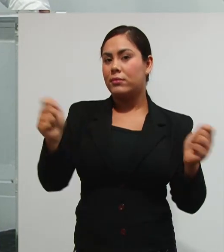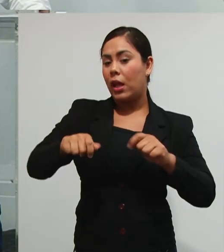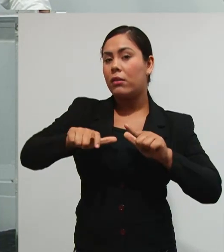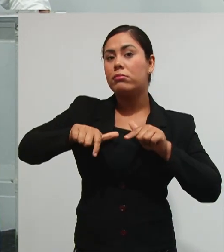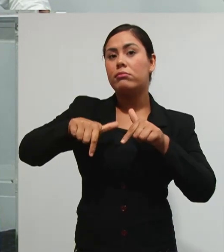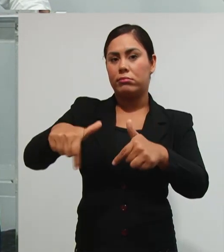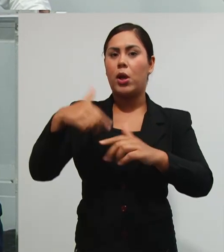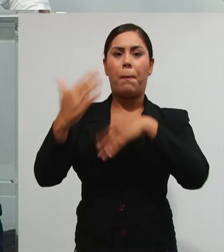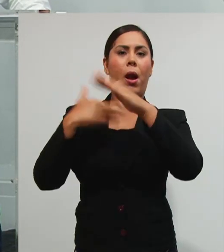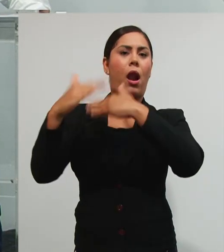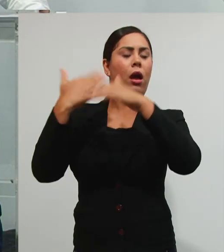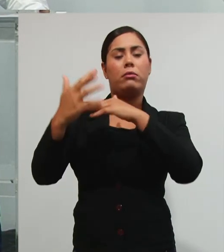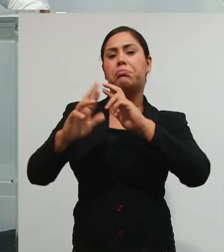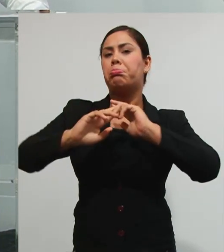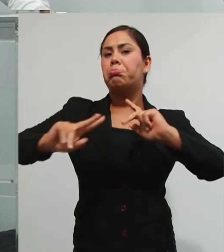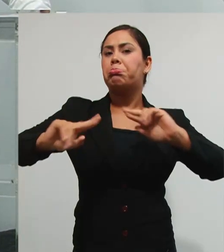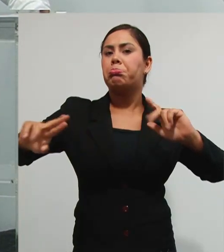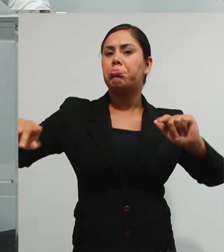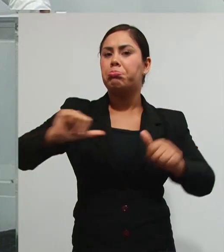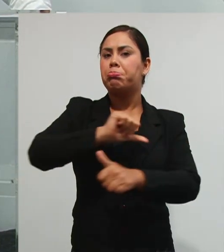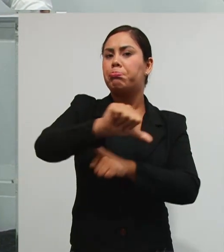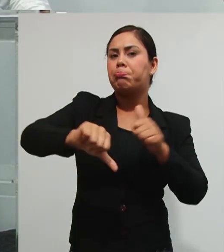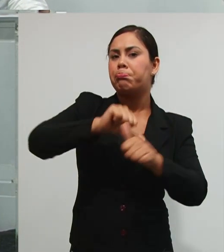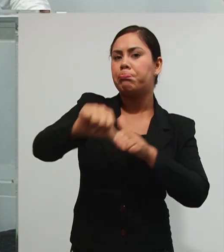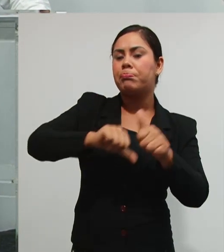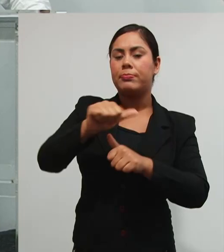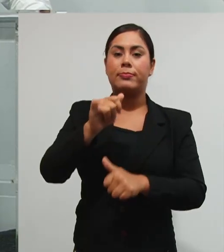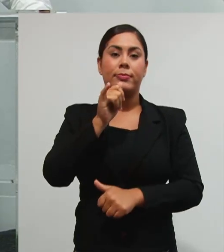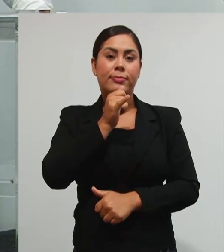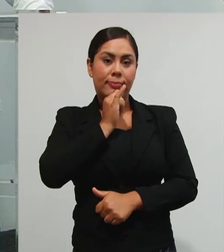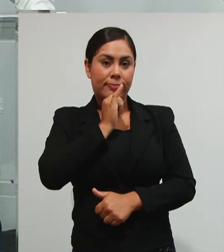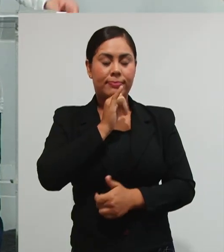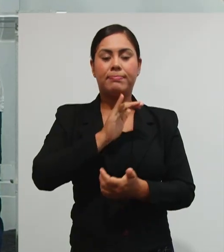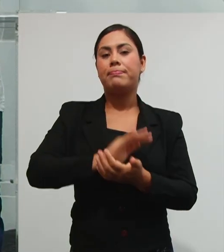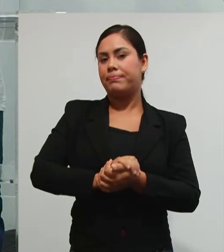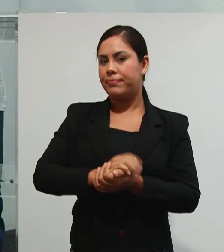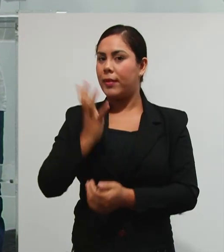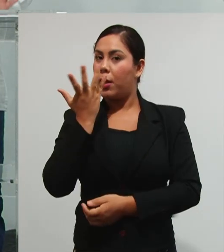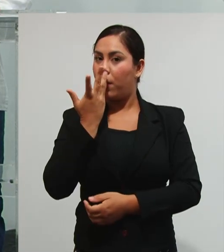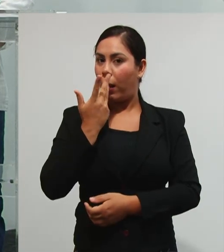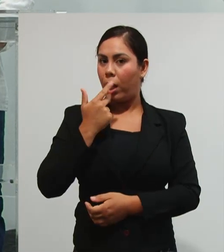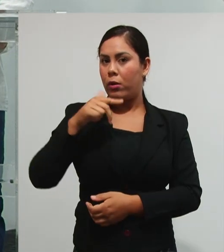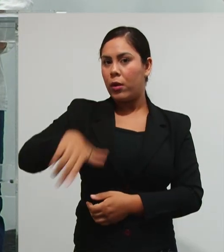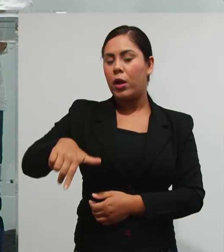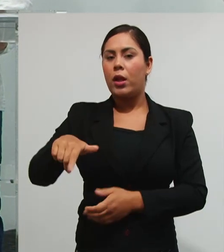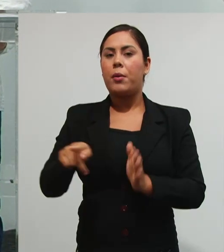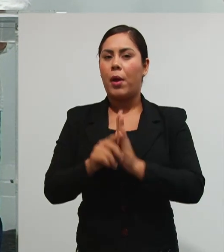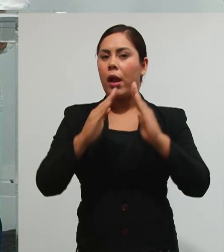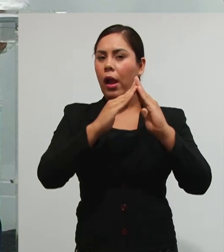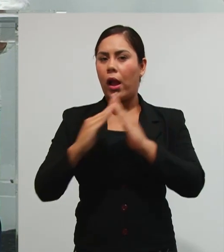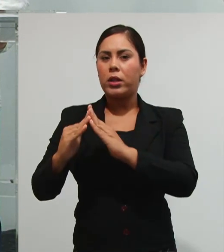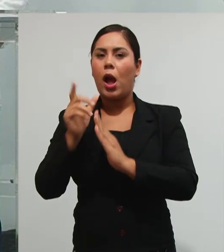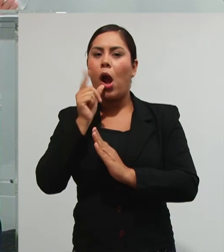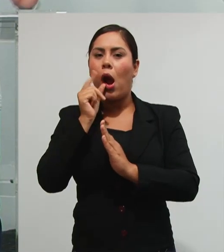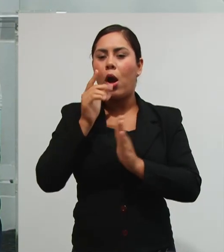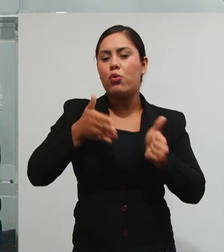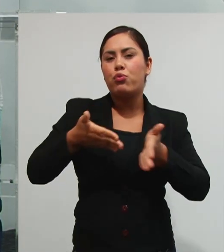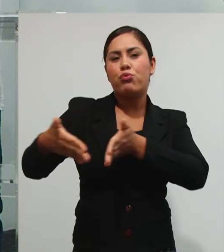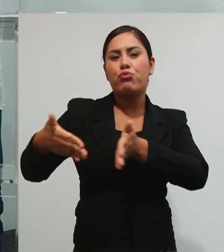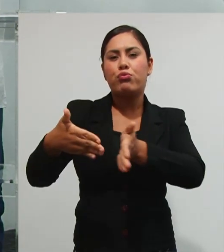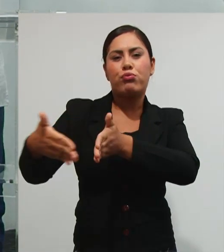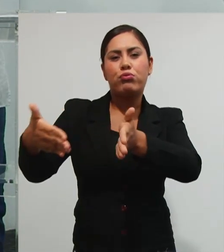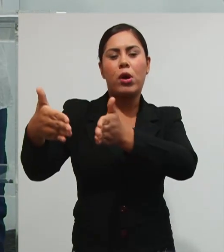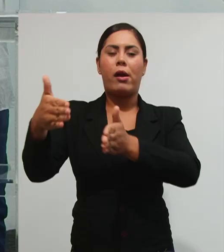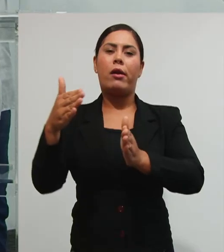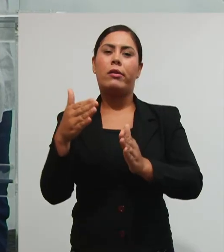com que ela aprenda coisas diferentes. Então, por exemplo, uma criança ribeirinha, que